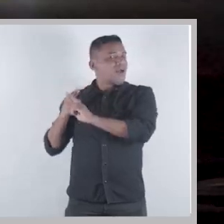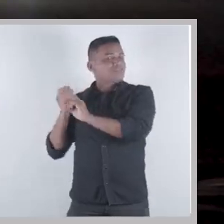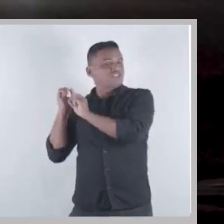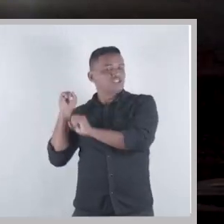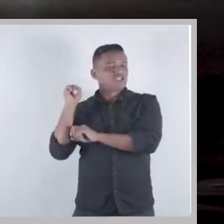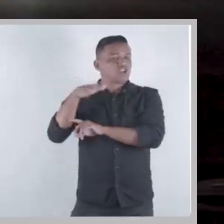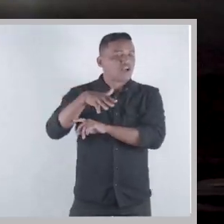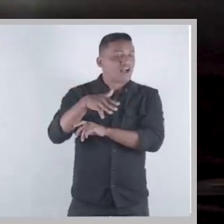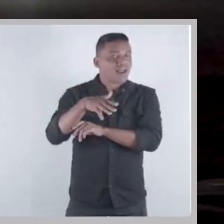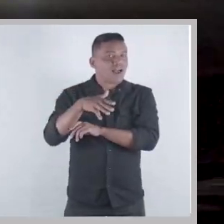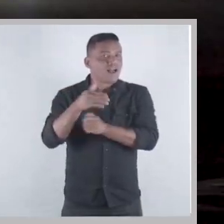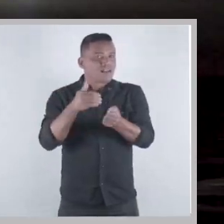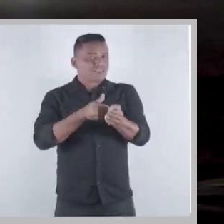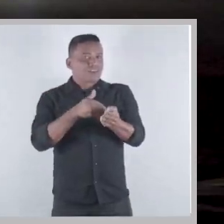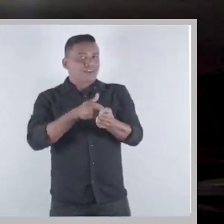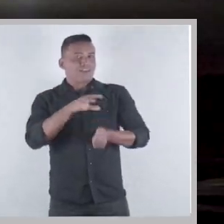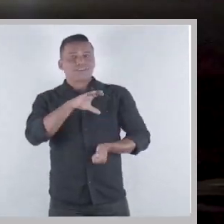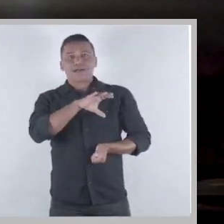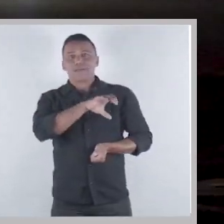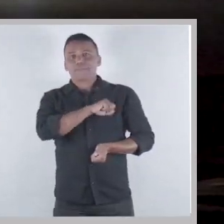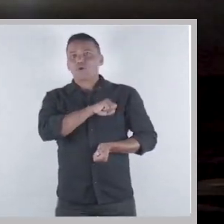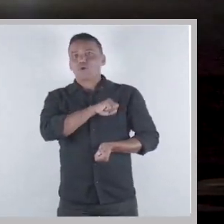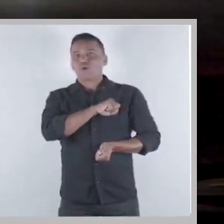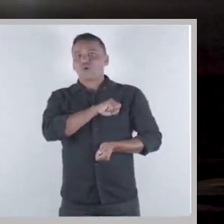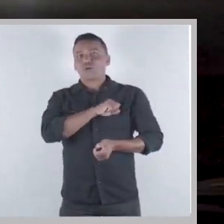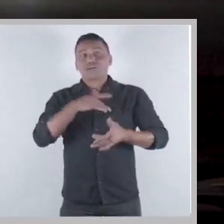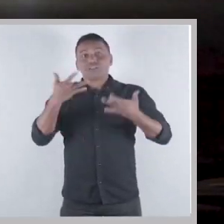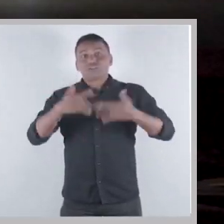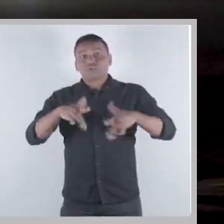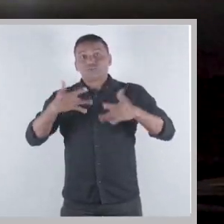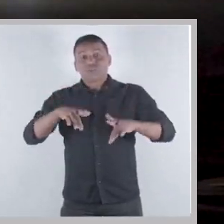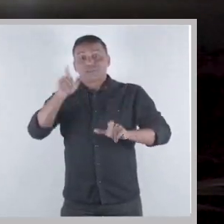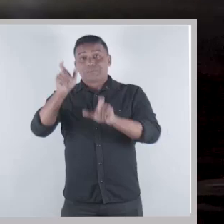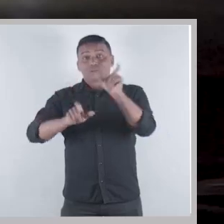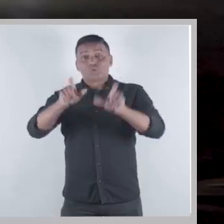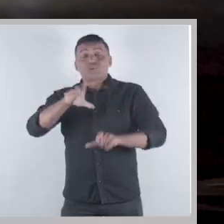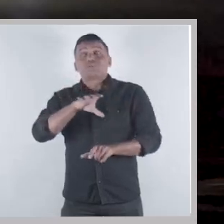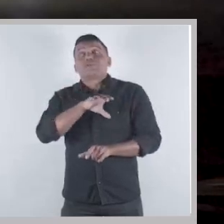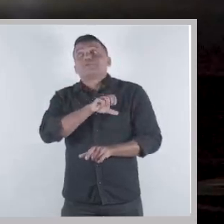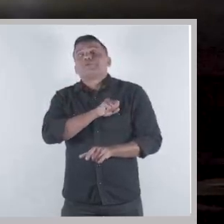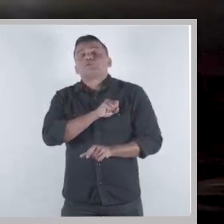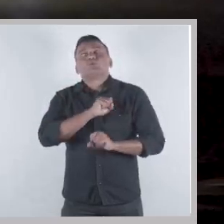amor e a dor dos apaixonados.